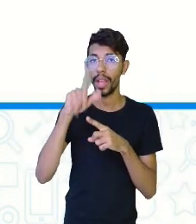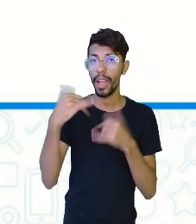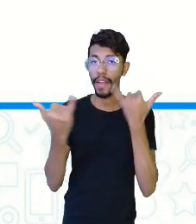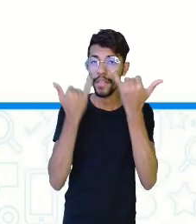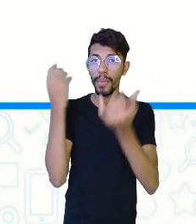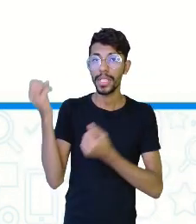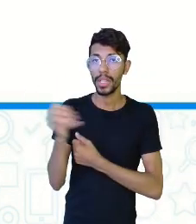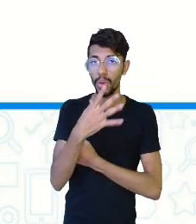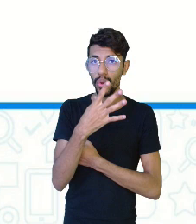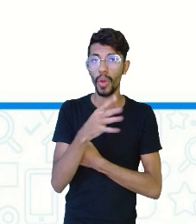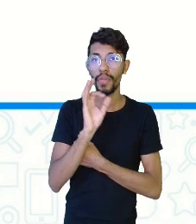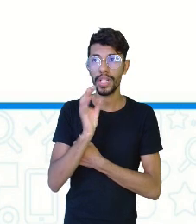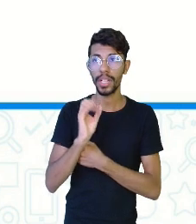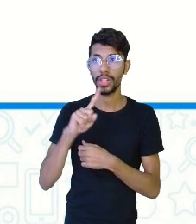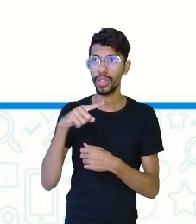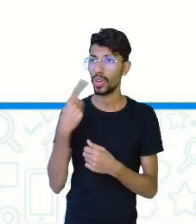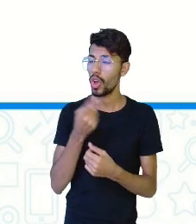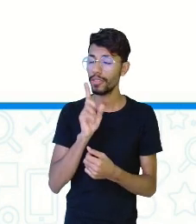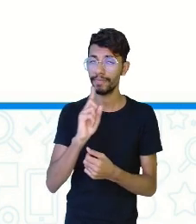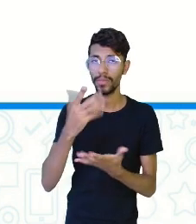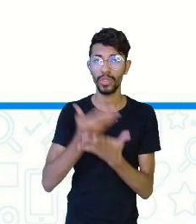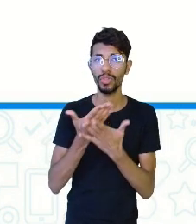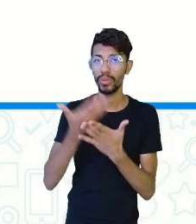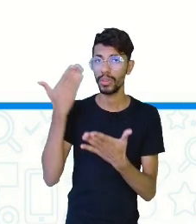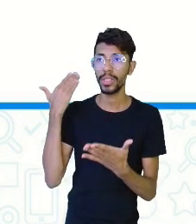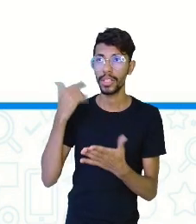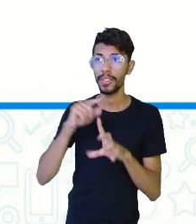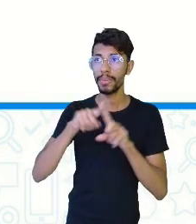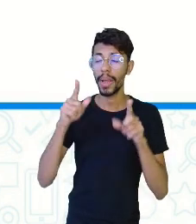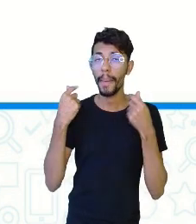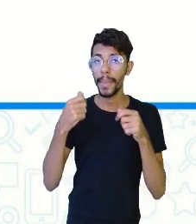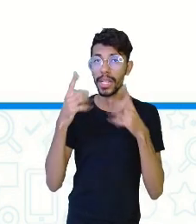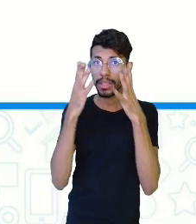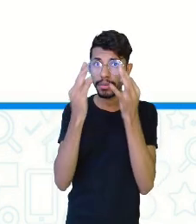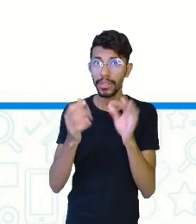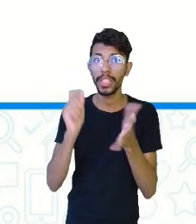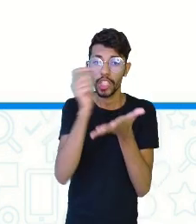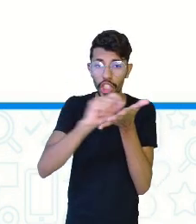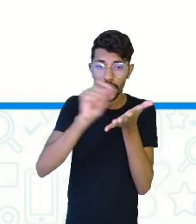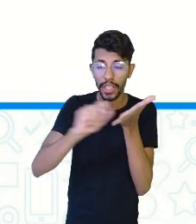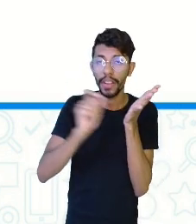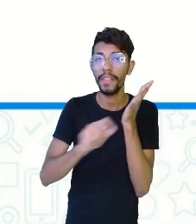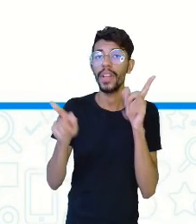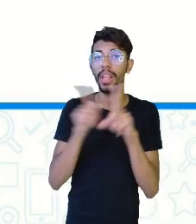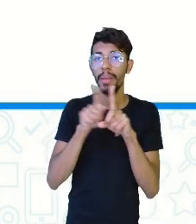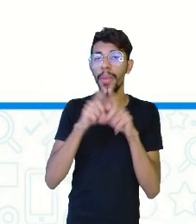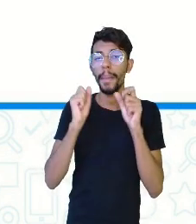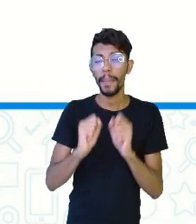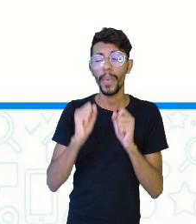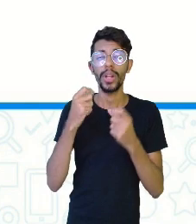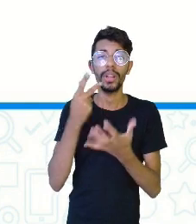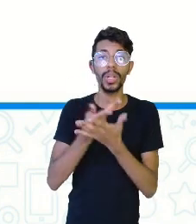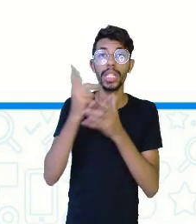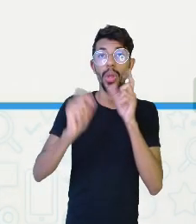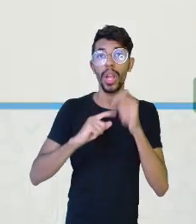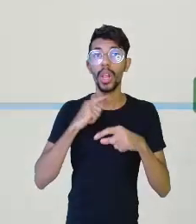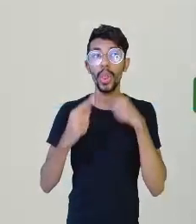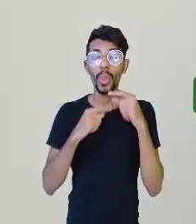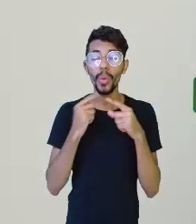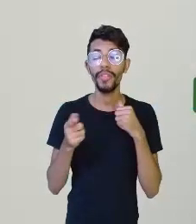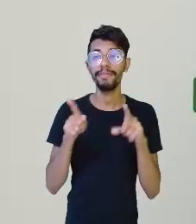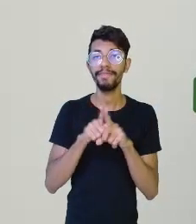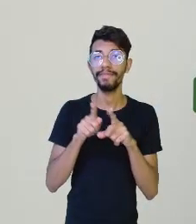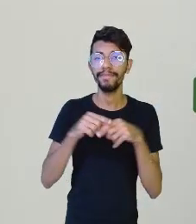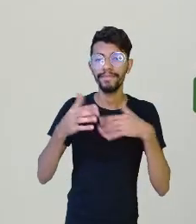nós não vimos nas aulas anteriores. Você vai ficar bem atento, fica atento aí para escrever, porque possa ser que surjam dúvidas e, com certeza, à medida